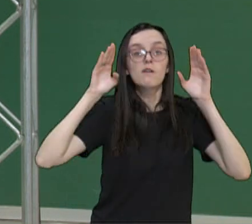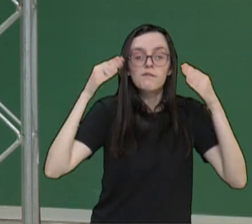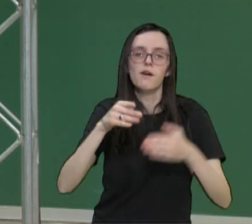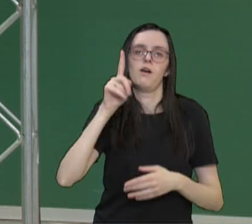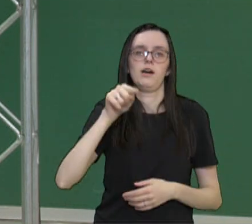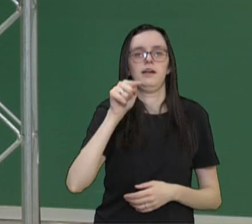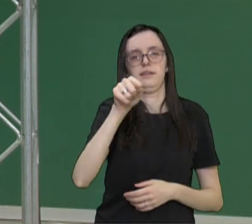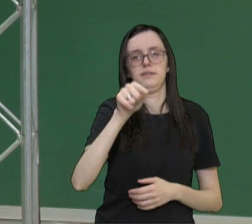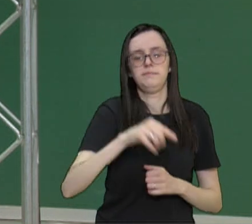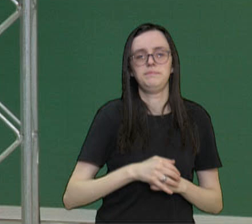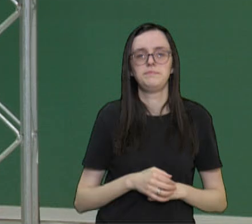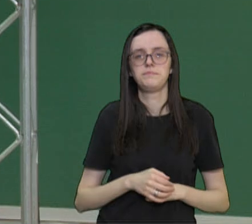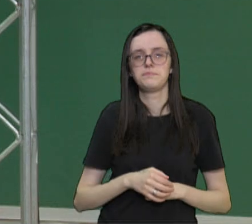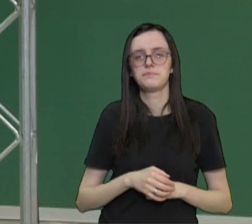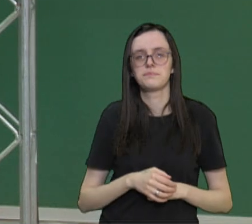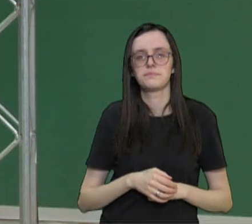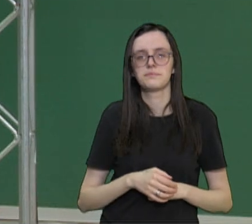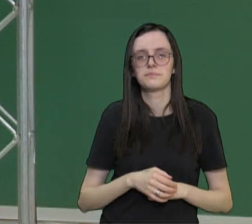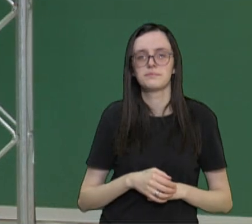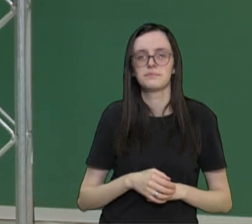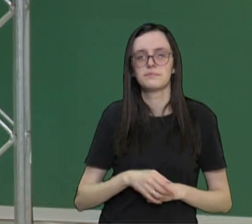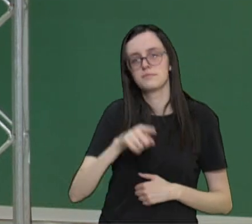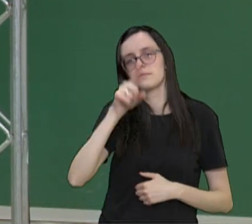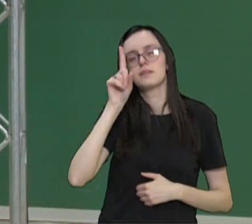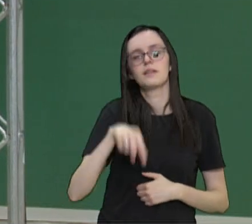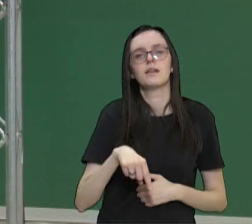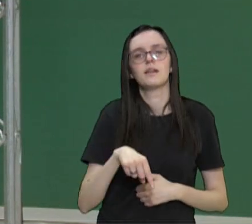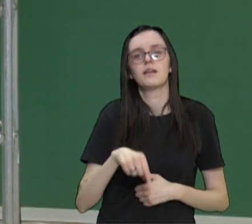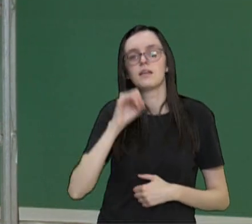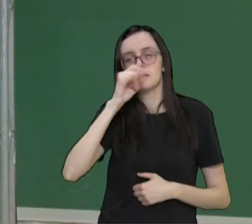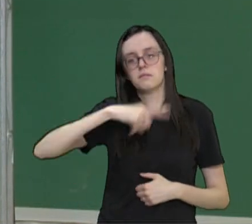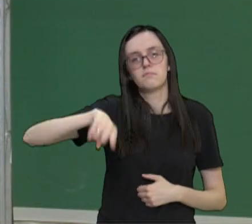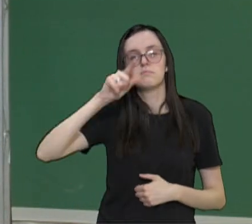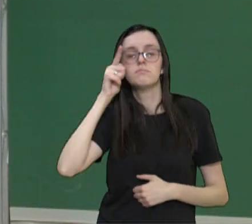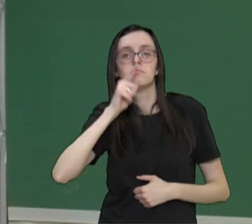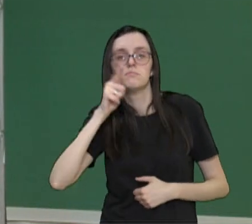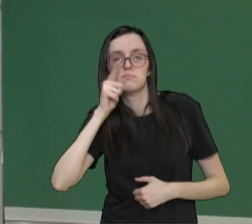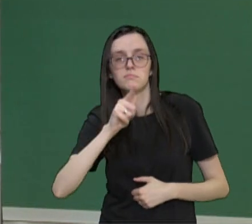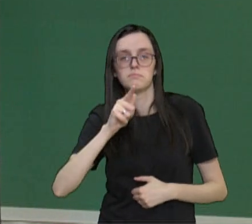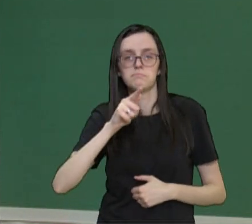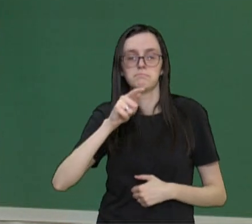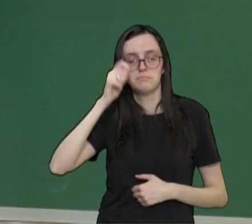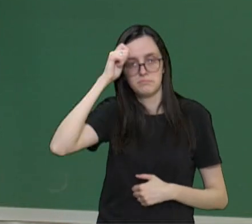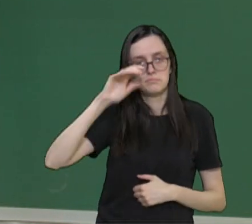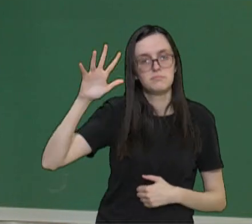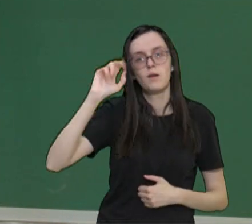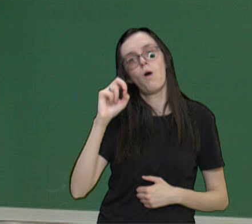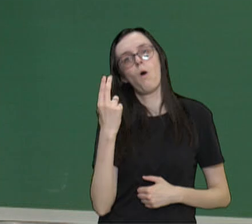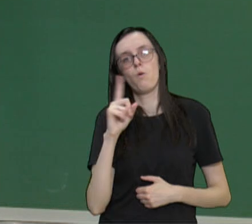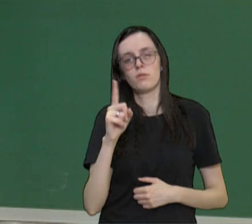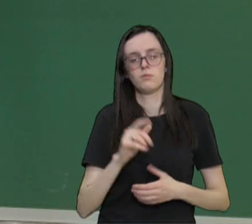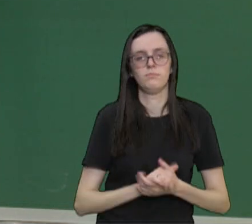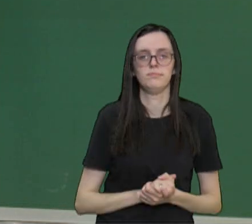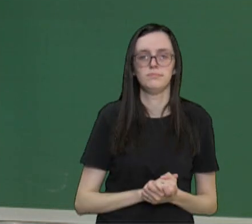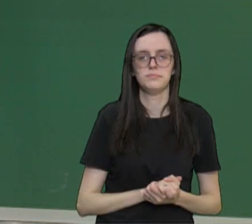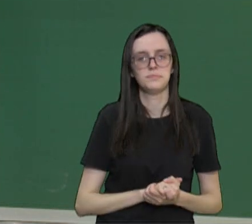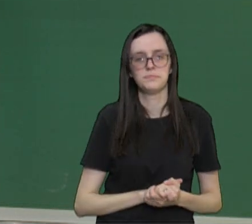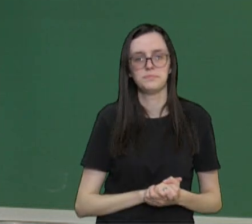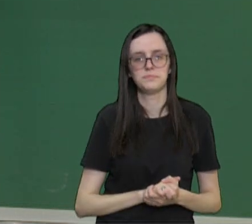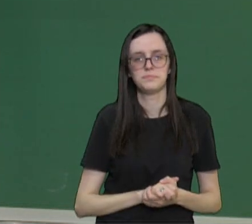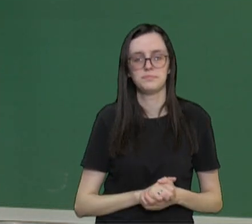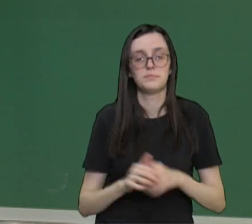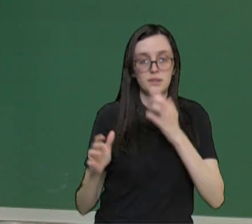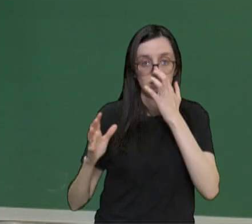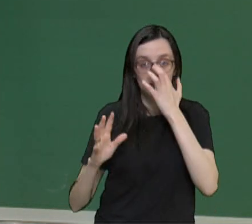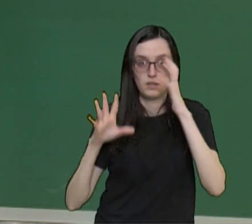aí, sobre uma obra, se eles idealizavam ou não. E todas as alternativas, com exceção